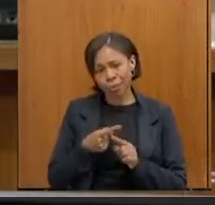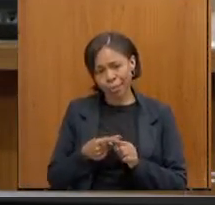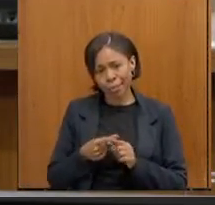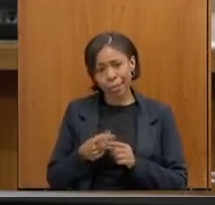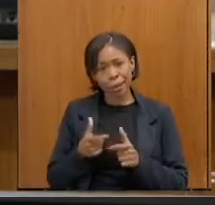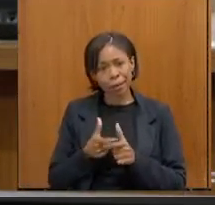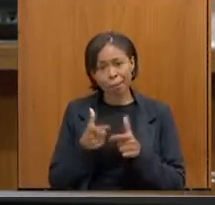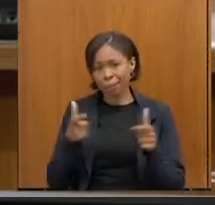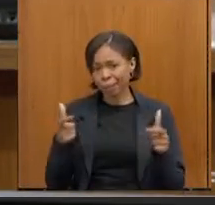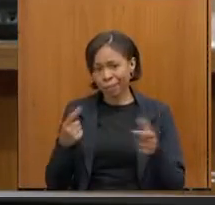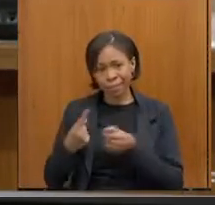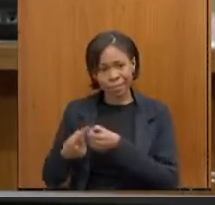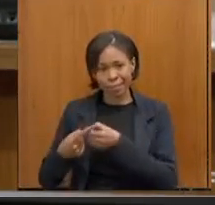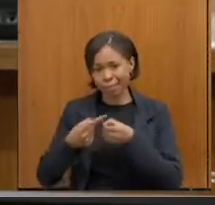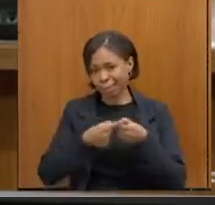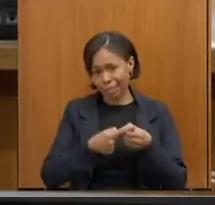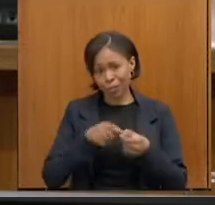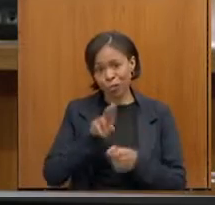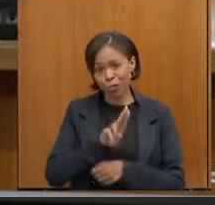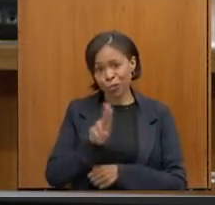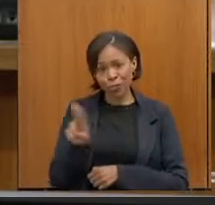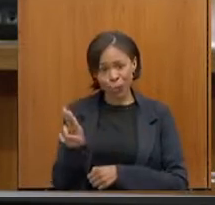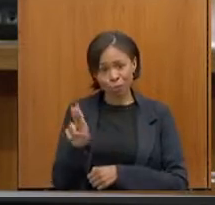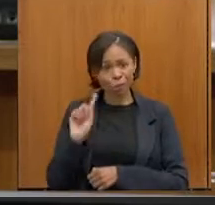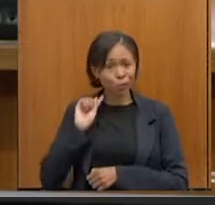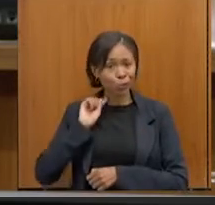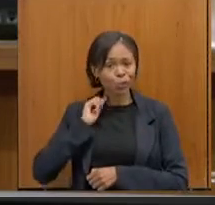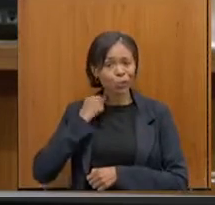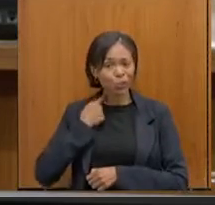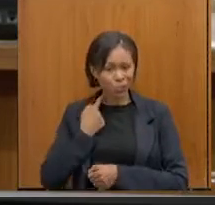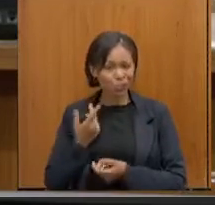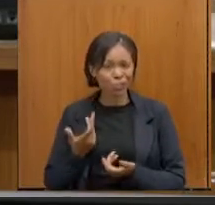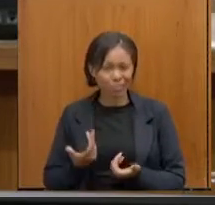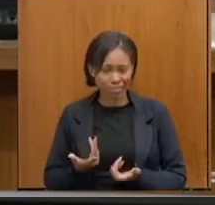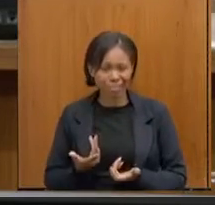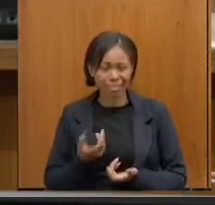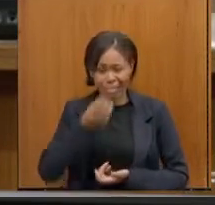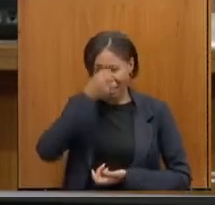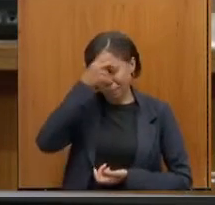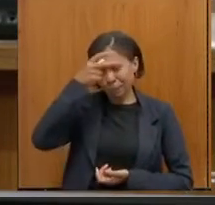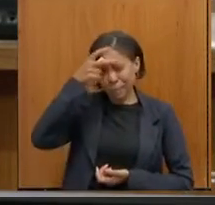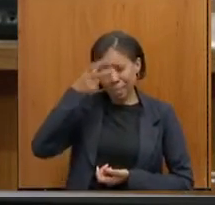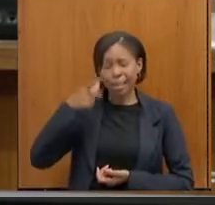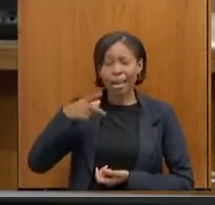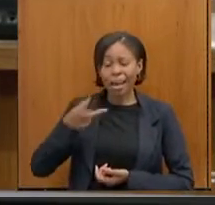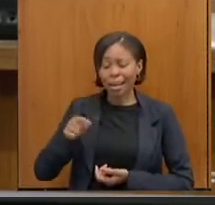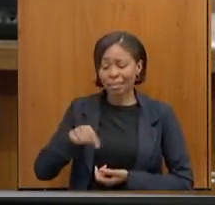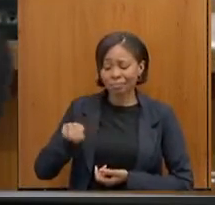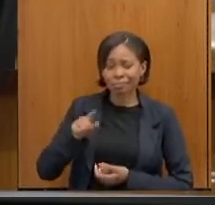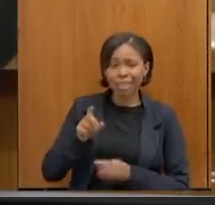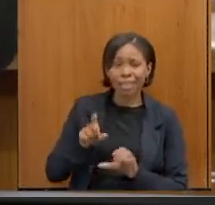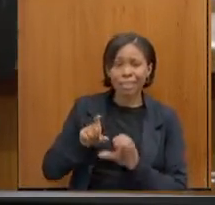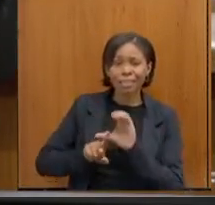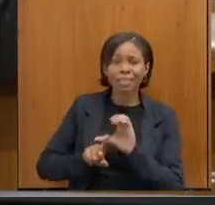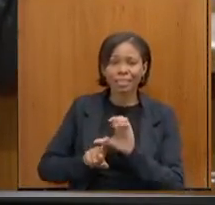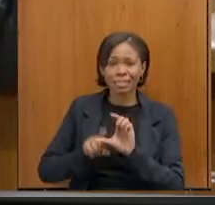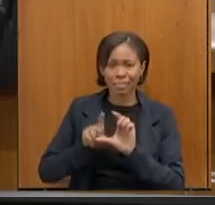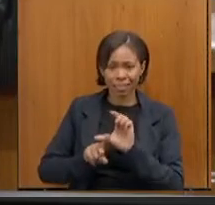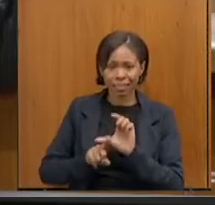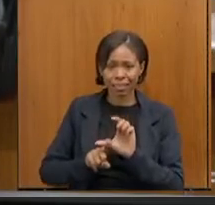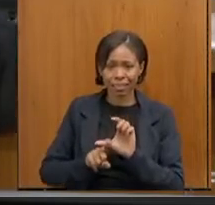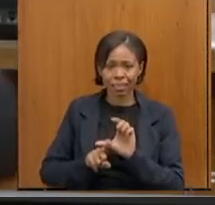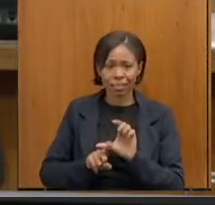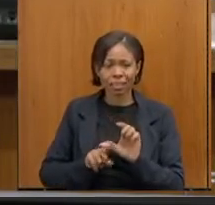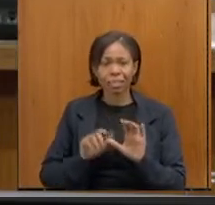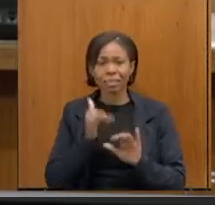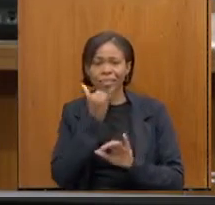estão com seu respectivo nome e o colocasse a prefeitura está uma pendência no cajec o que só não tinha cumprimentar o deputado